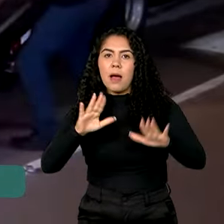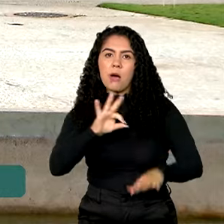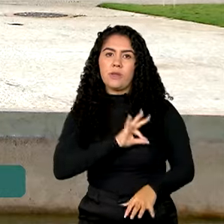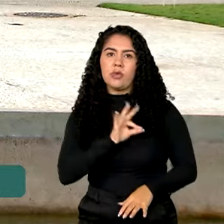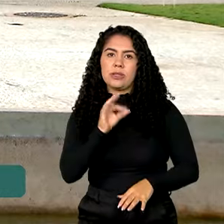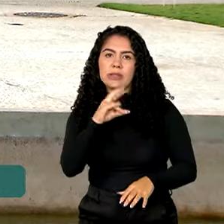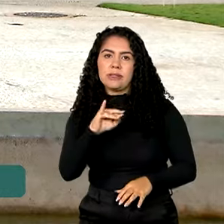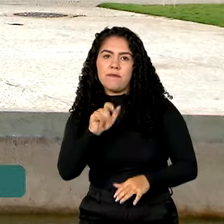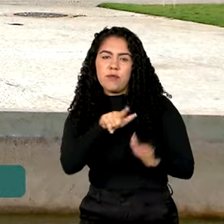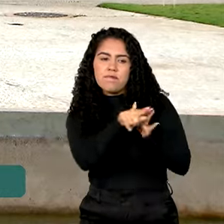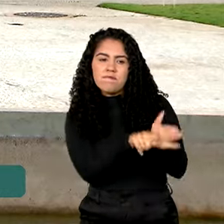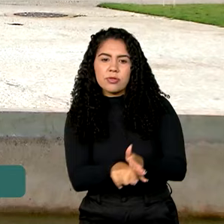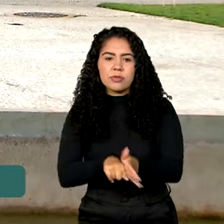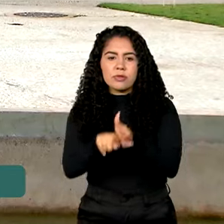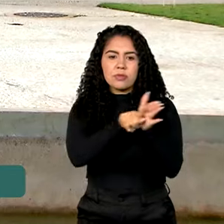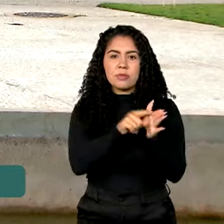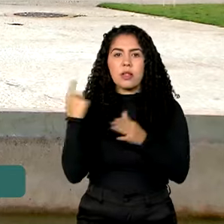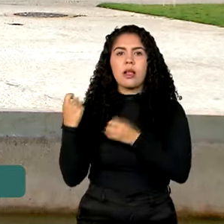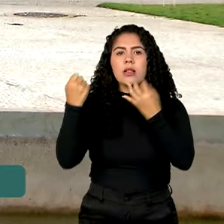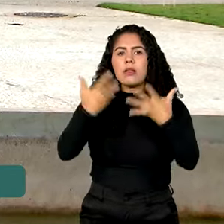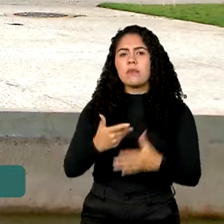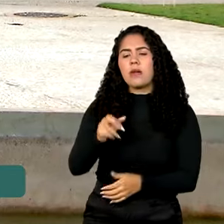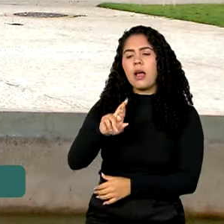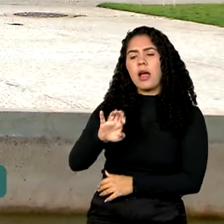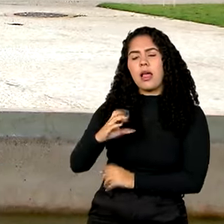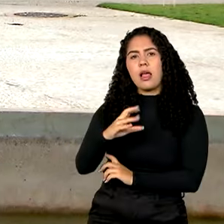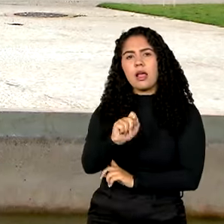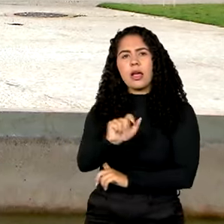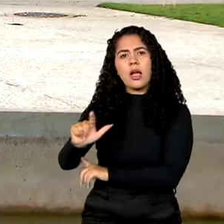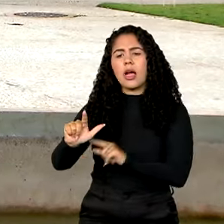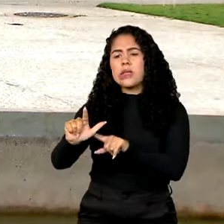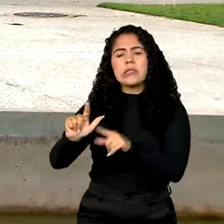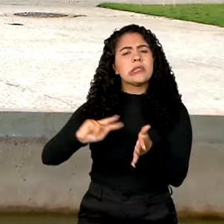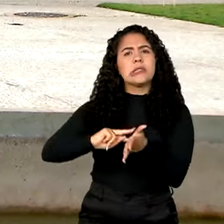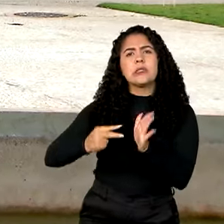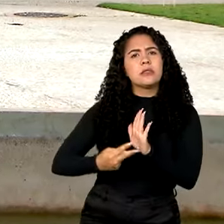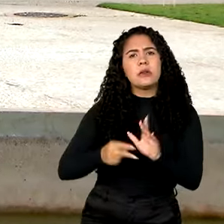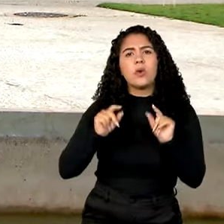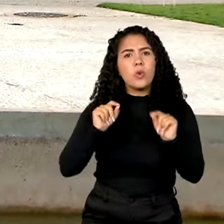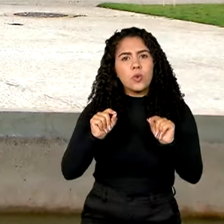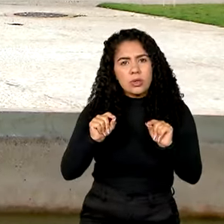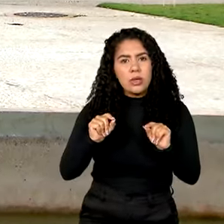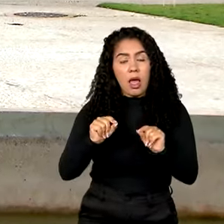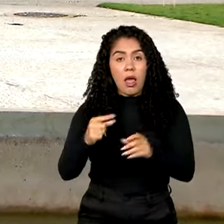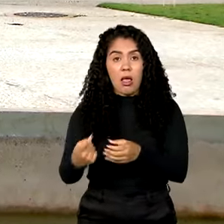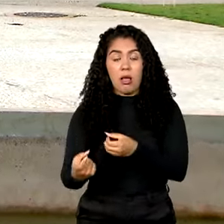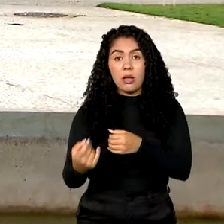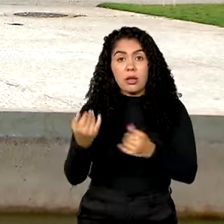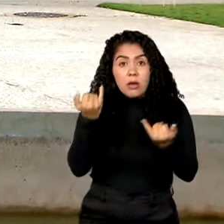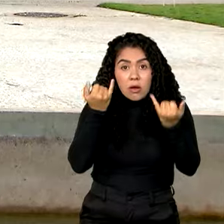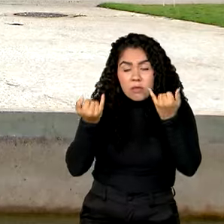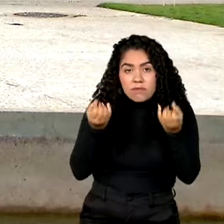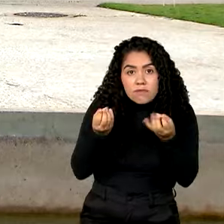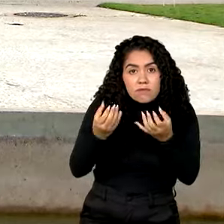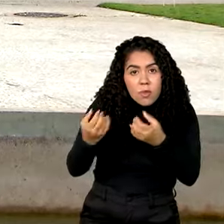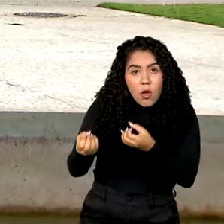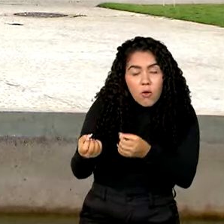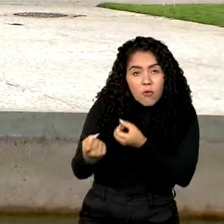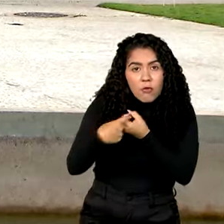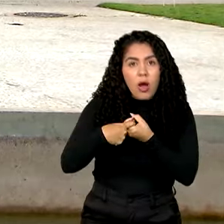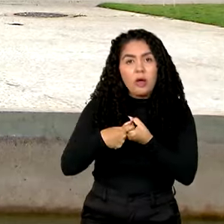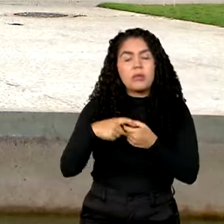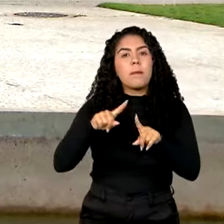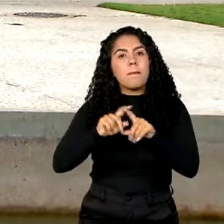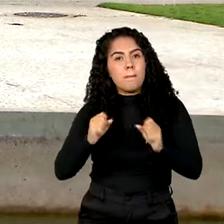Civil. Recall em inglês significa chamado de volta ou chamamento. O termo usado para informar que produto ou